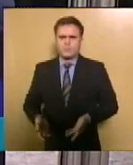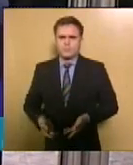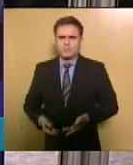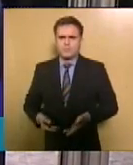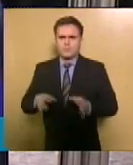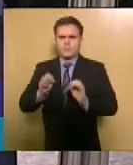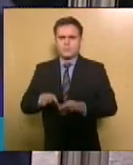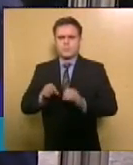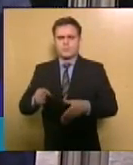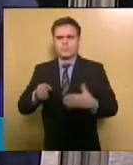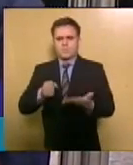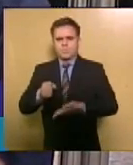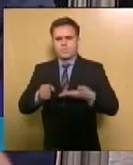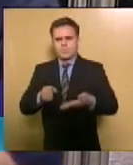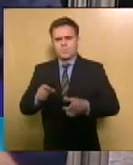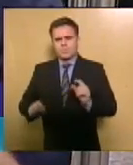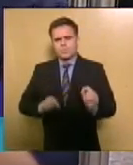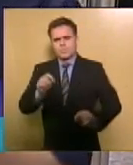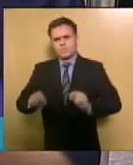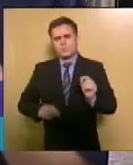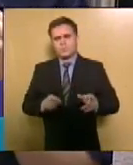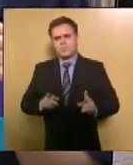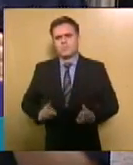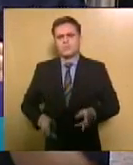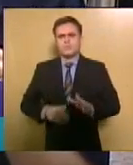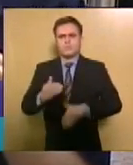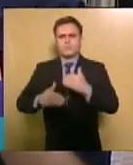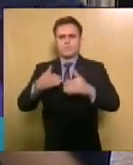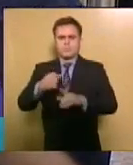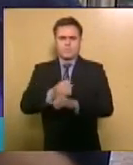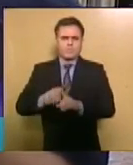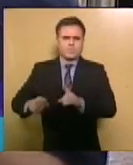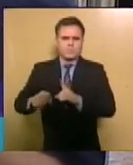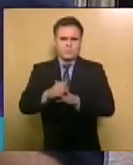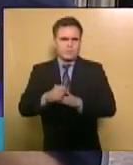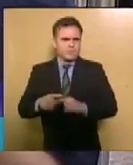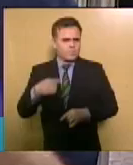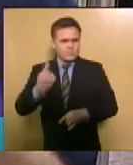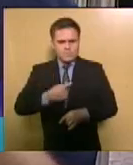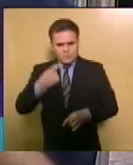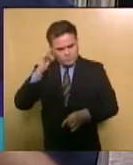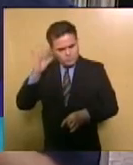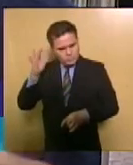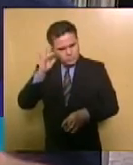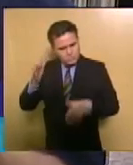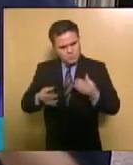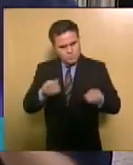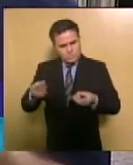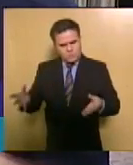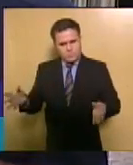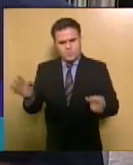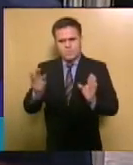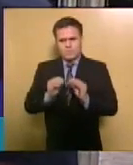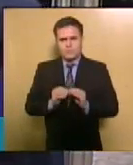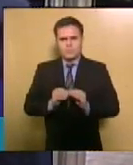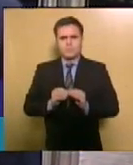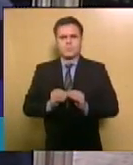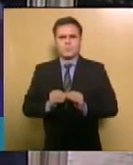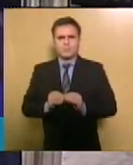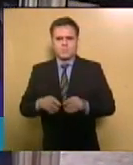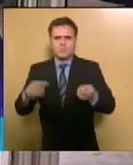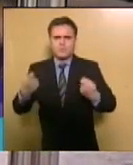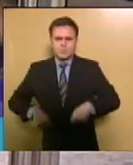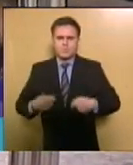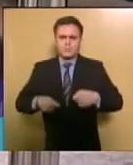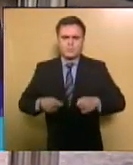base né ao meu ver para um Desenvolvimento Social e quando a gente pensa isso associado a Direitos Humanos a gente tende